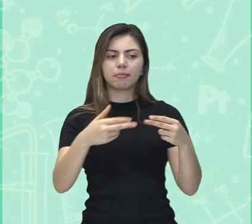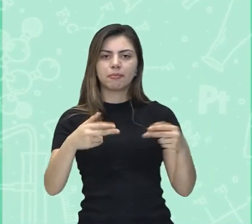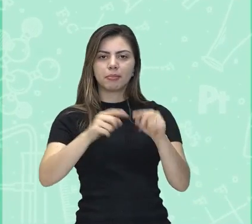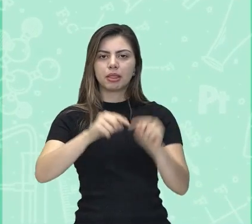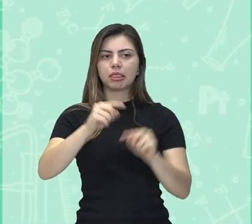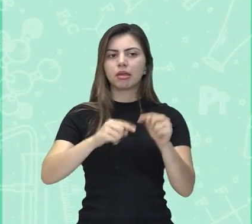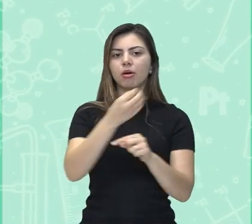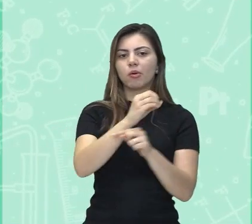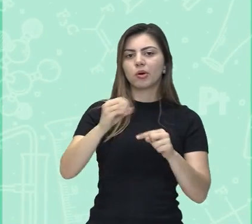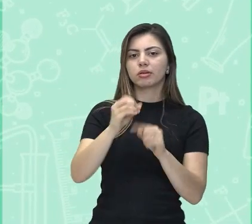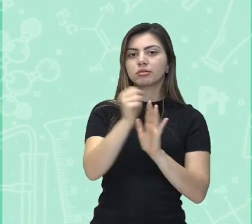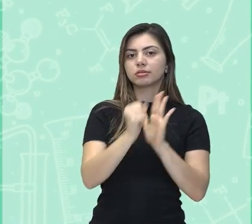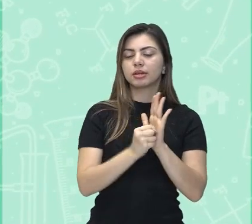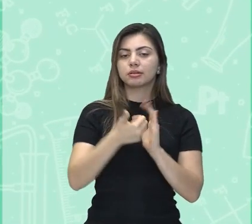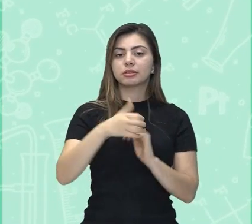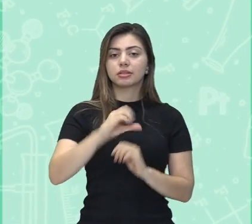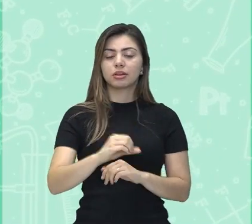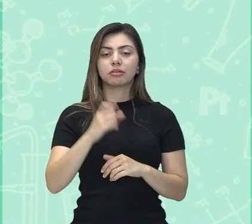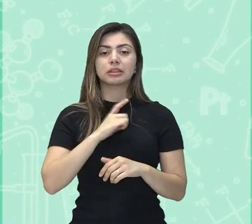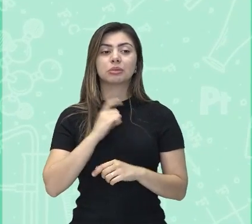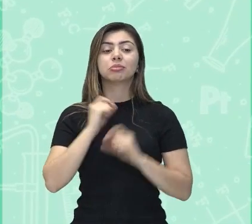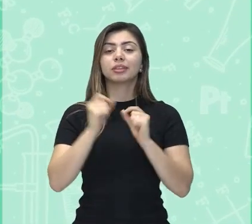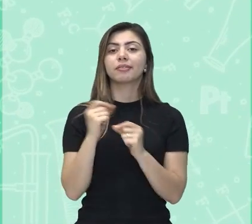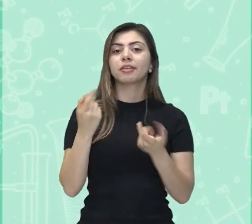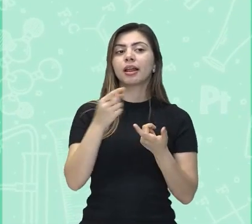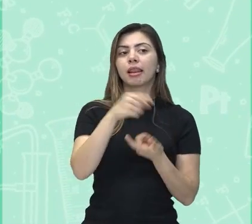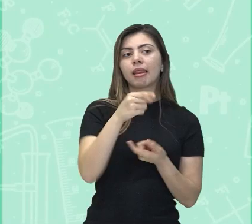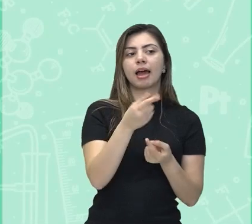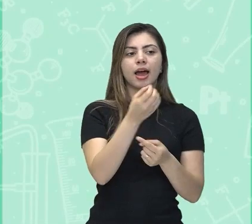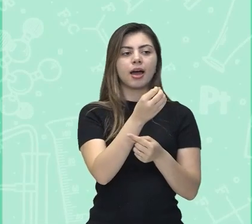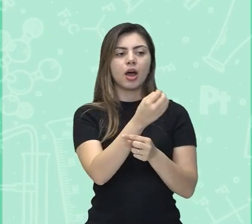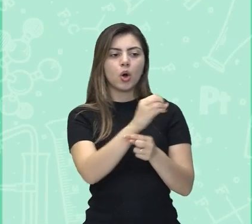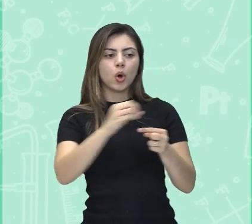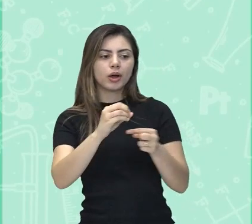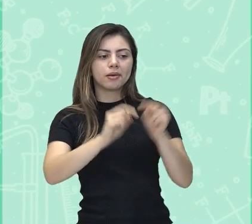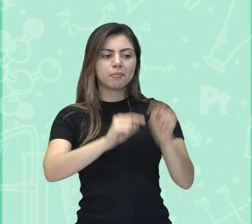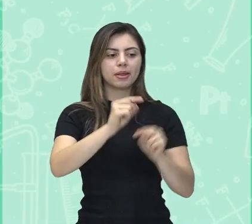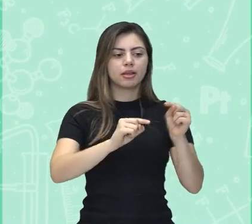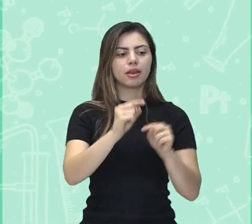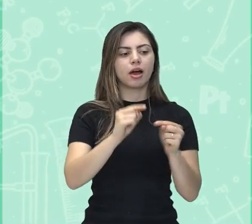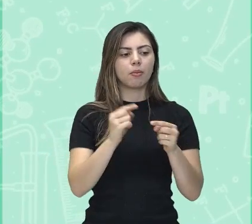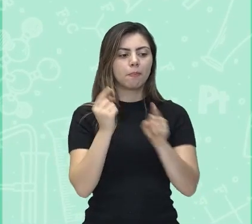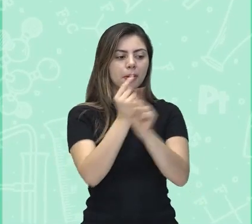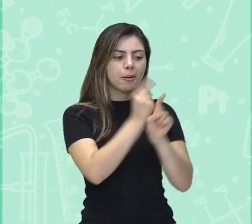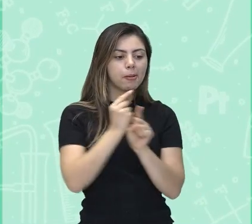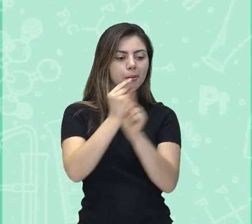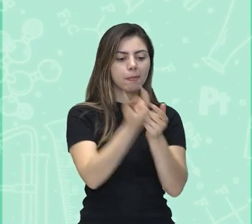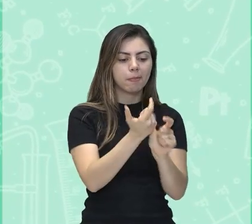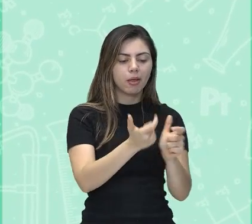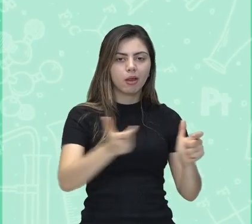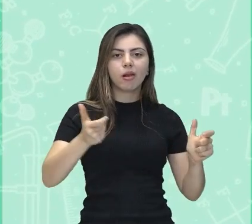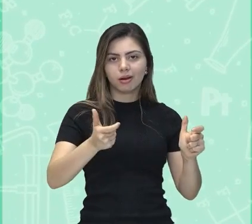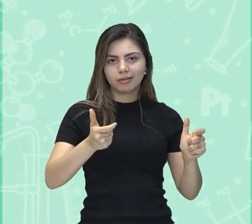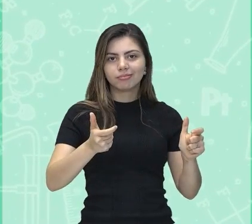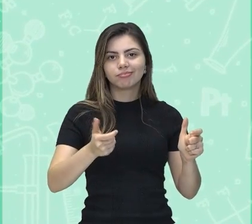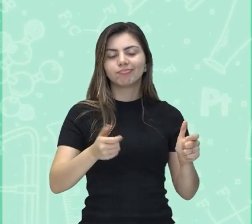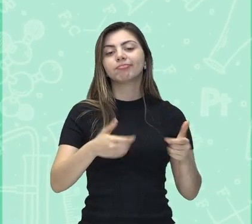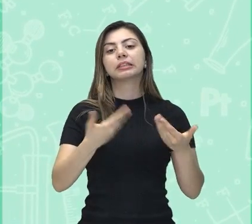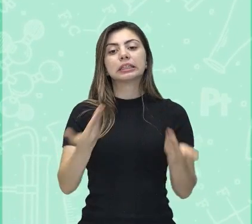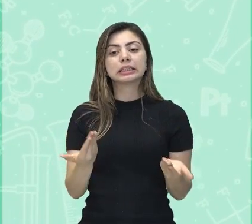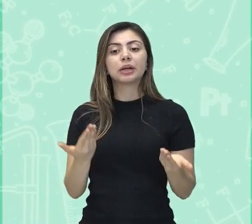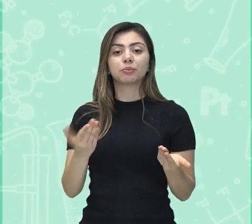o número de compostos orgânicos conhecidos também aumentou progressivamente e houve